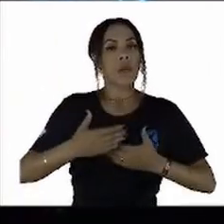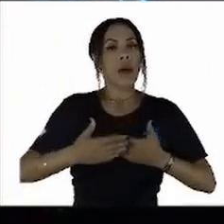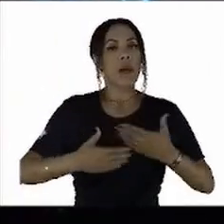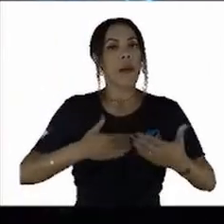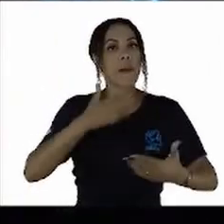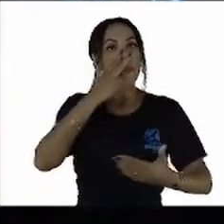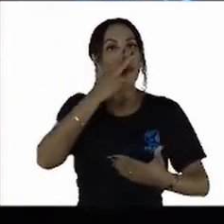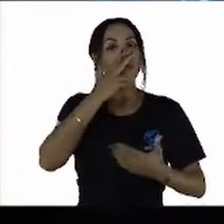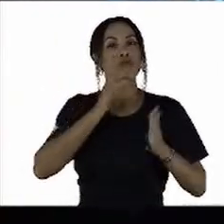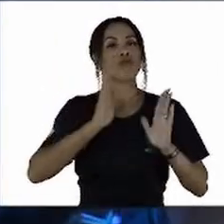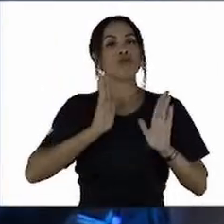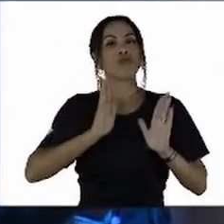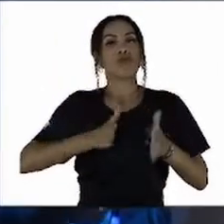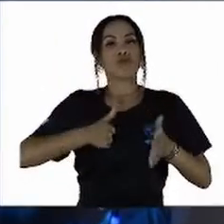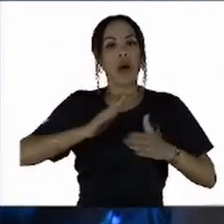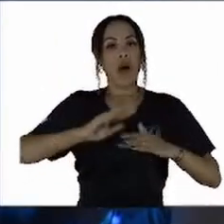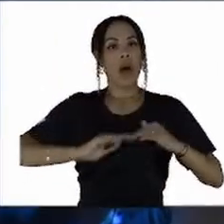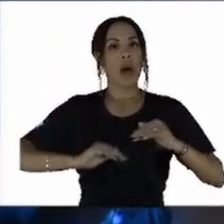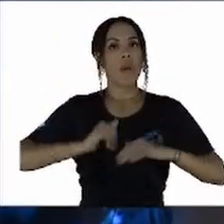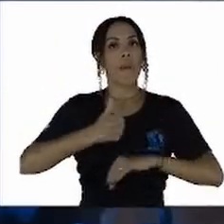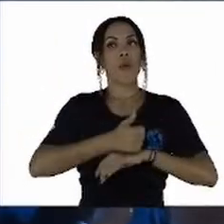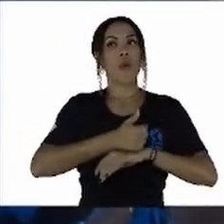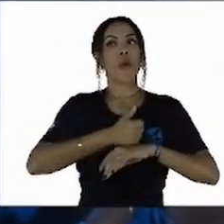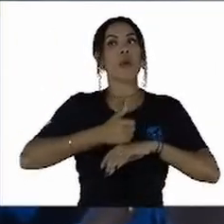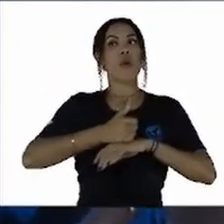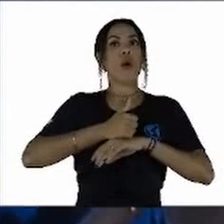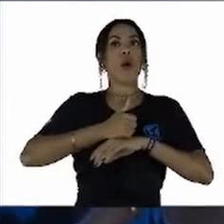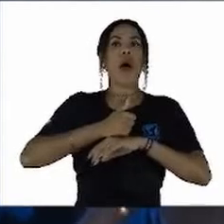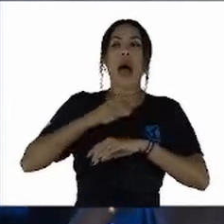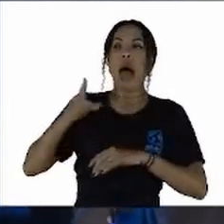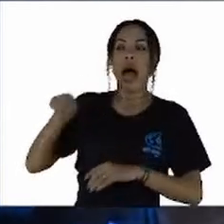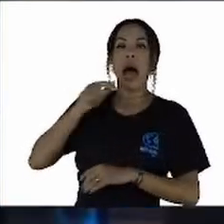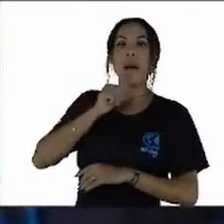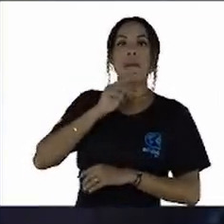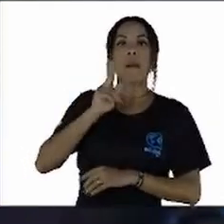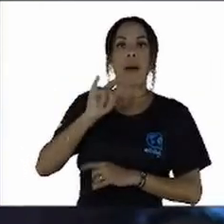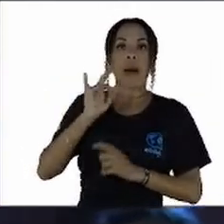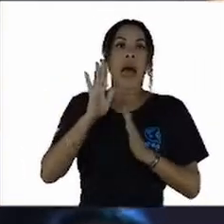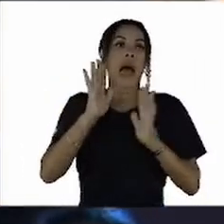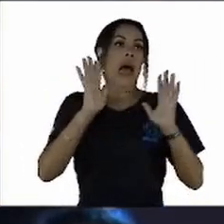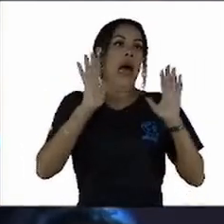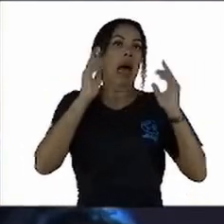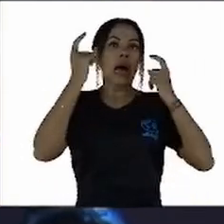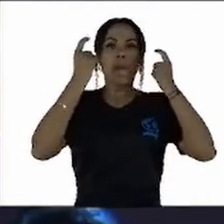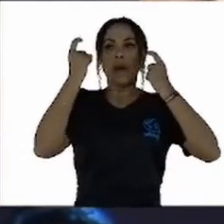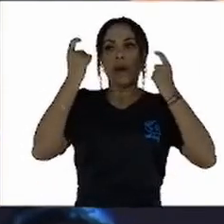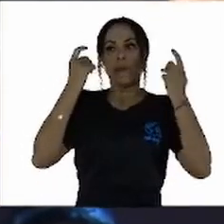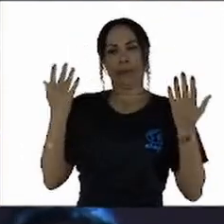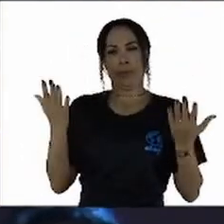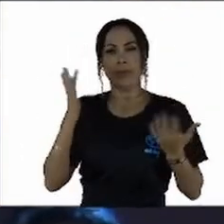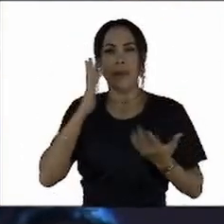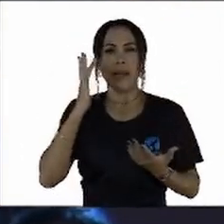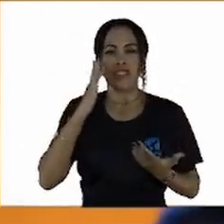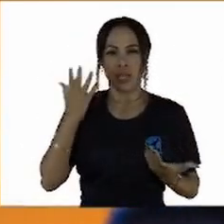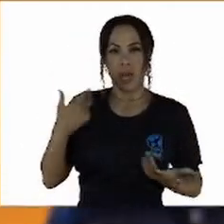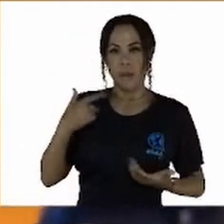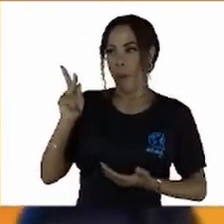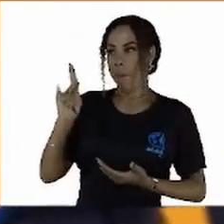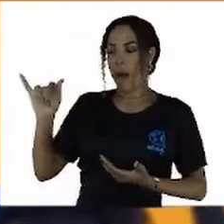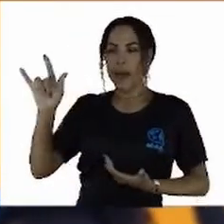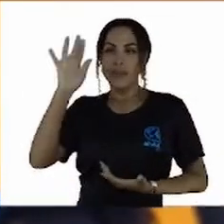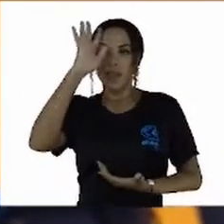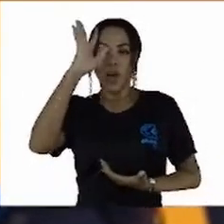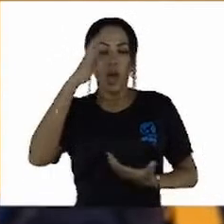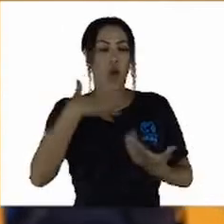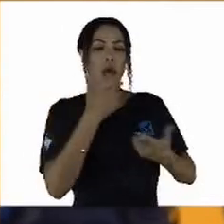para virar uma profissão, e aí virou uma preocupação dos pais, né, porque, porra, imagina, meu pai queria que eu